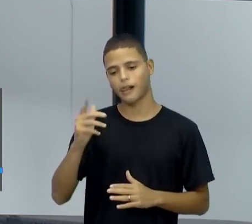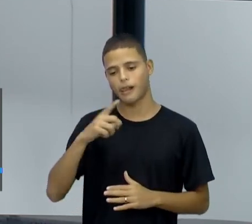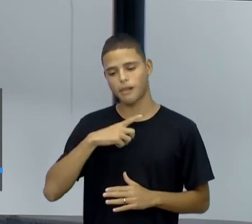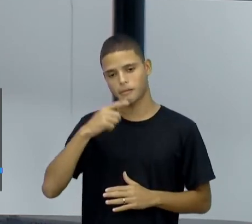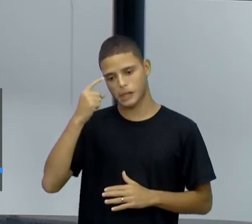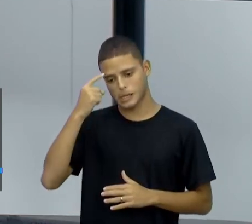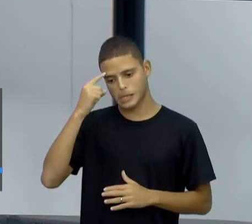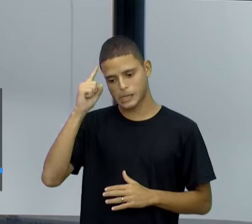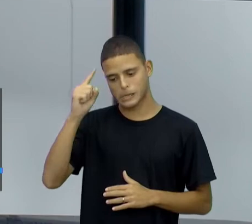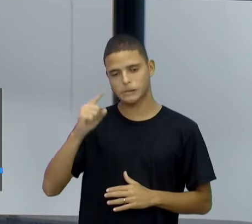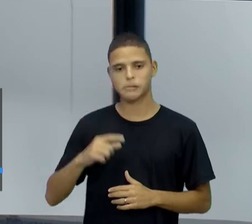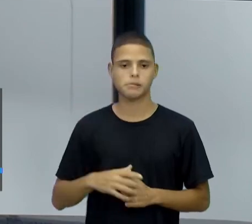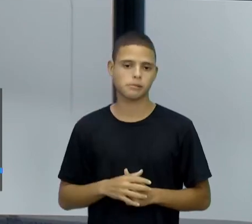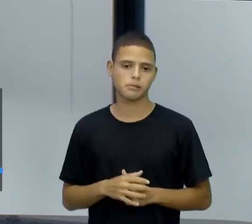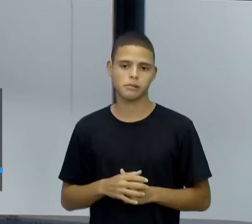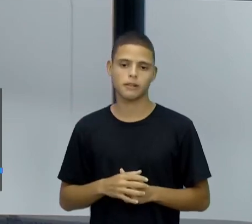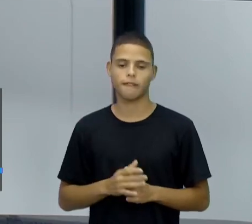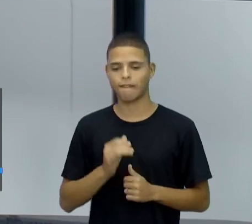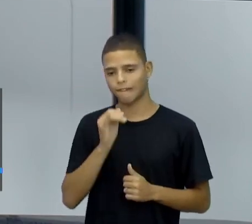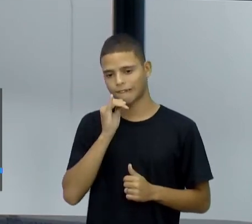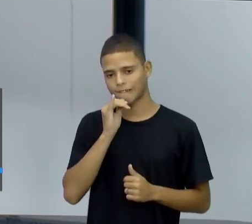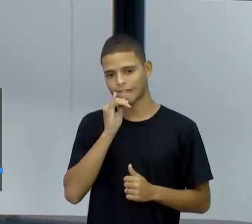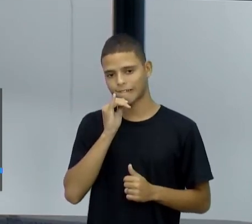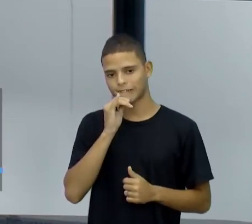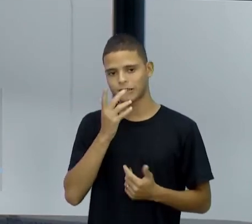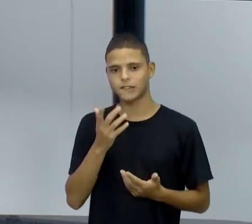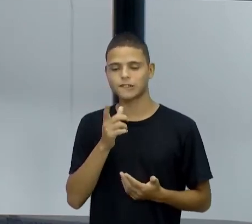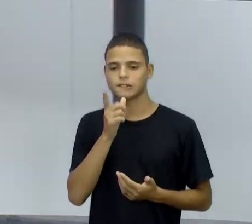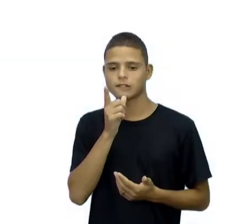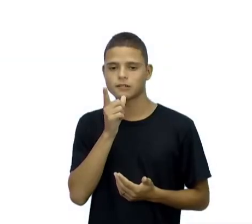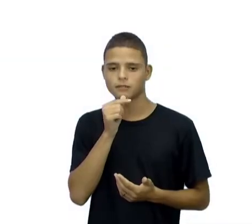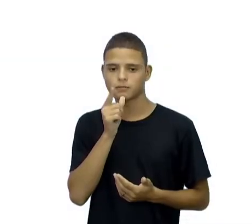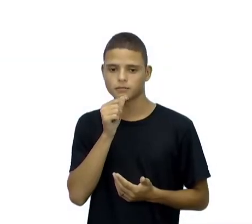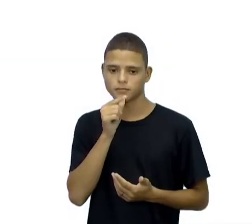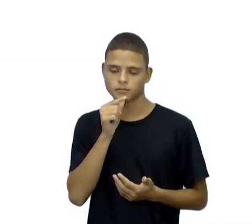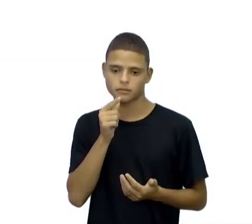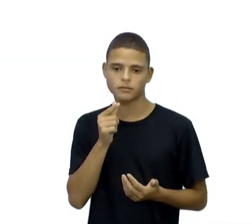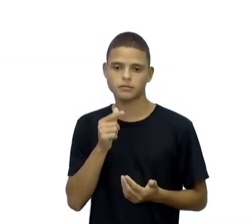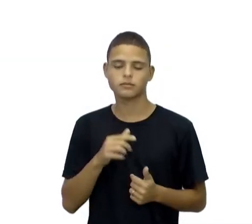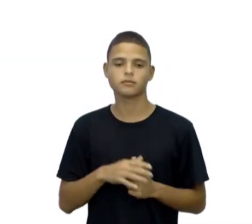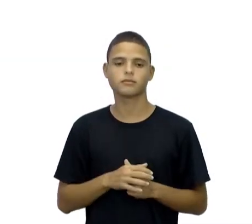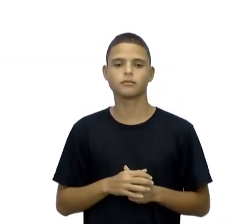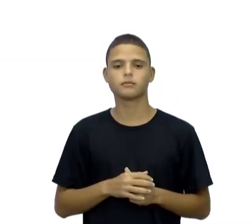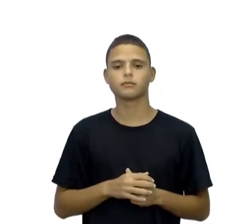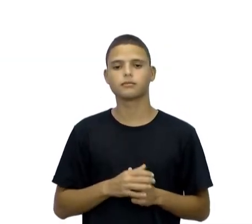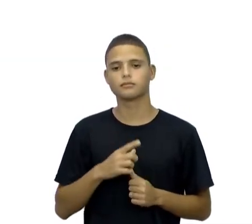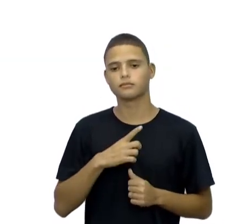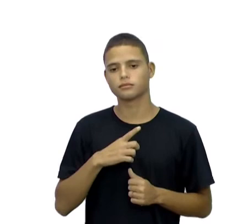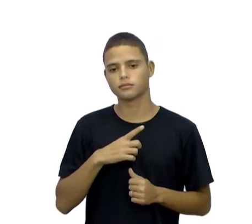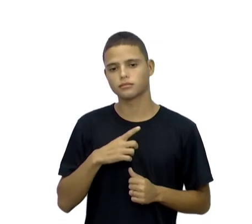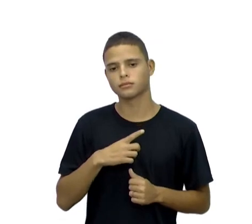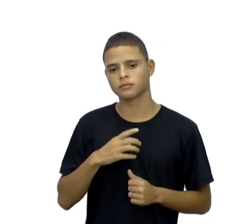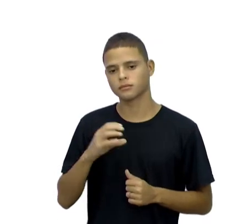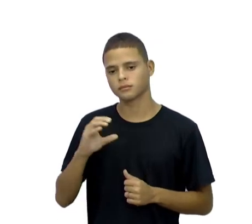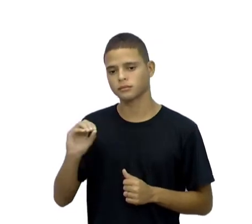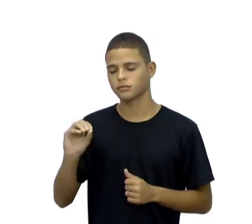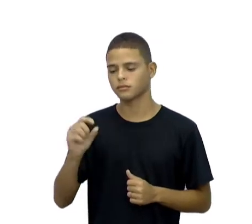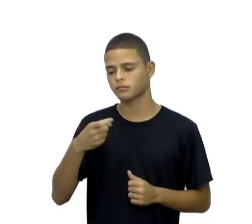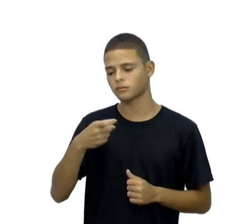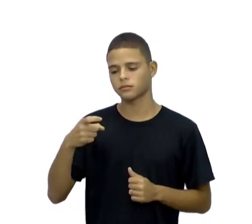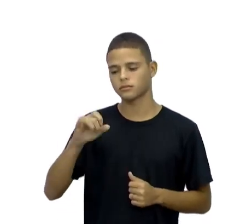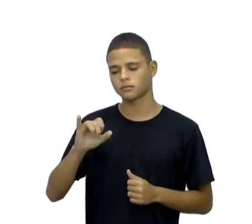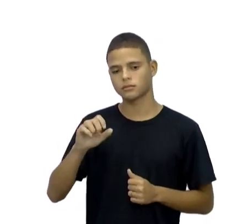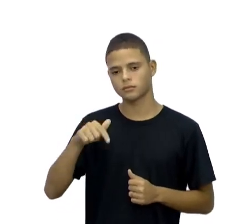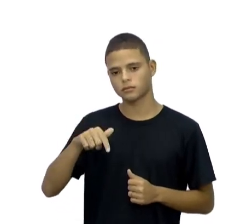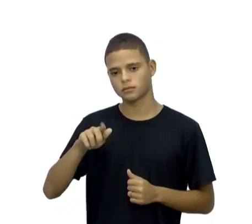aí. Quando por exemplo, eu vou falar da água, ó. A água, ela tem uma molécula de oxigênio e